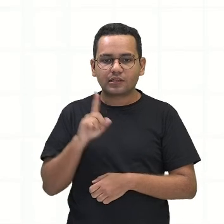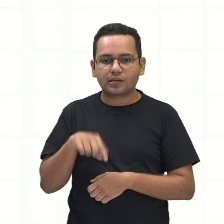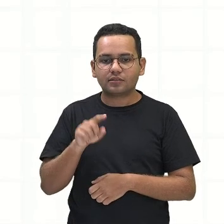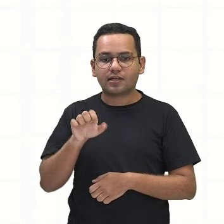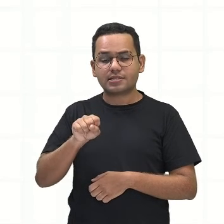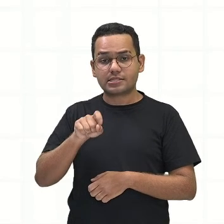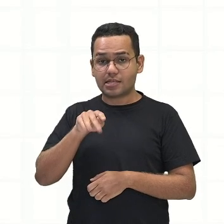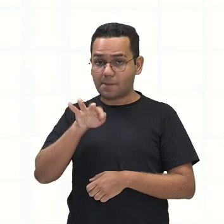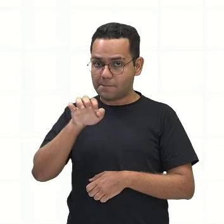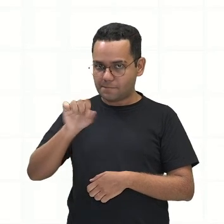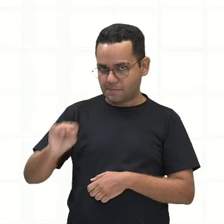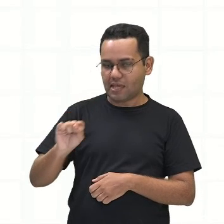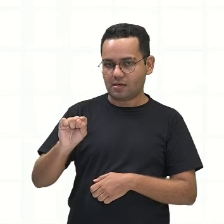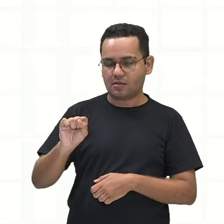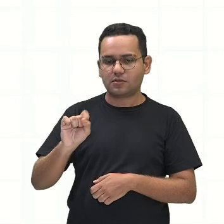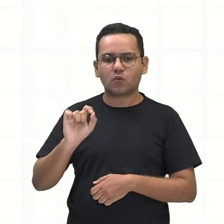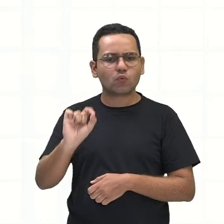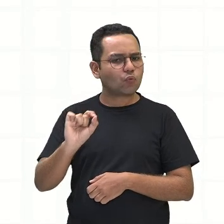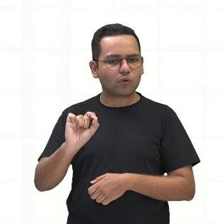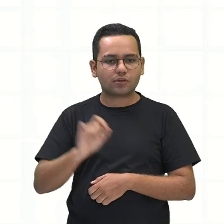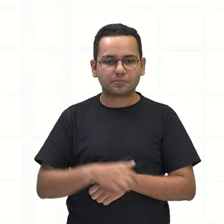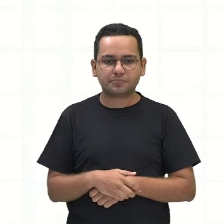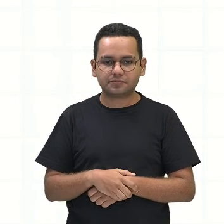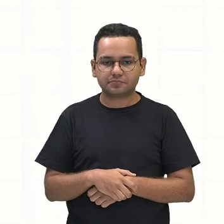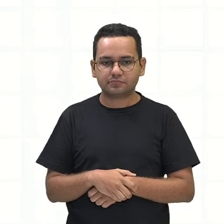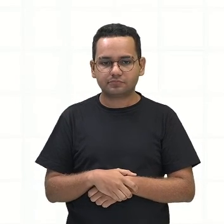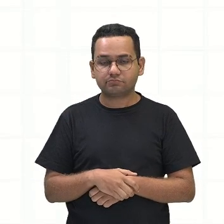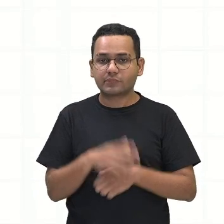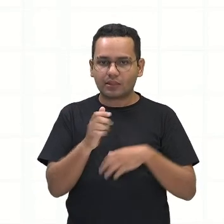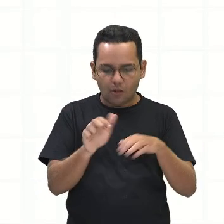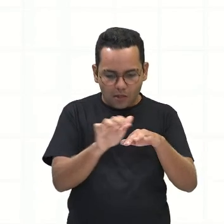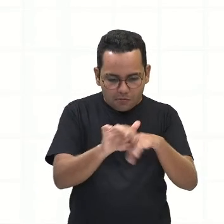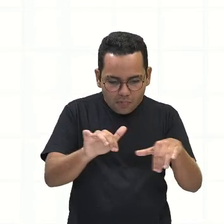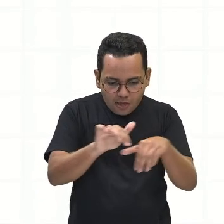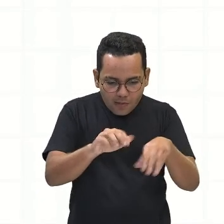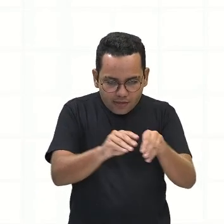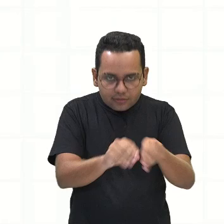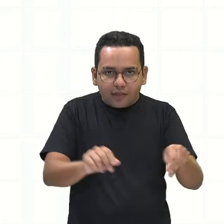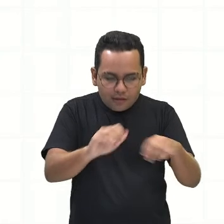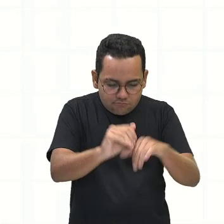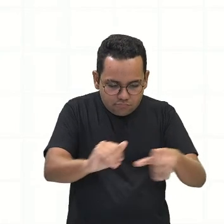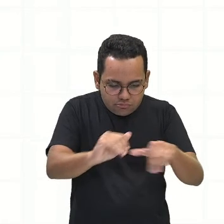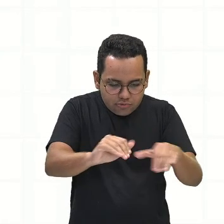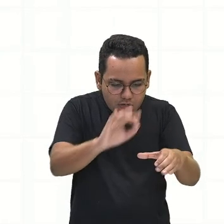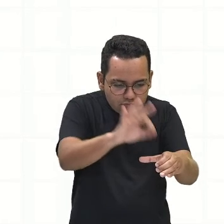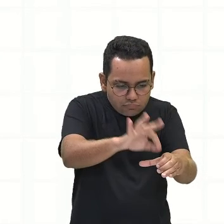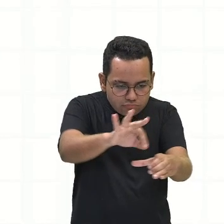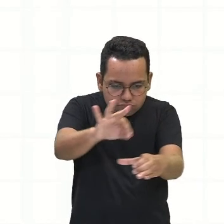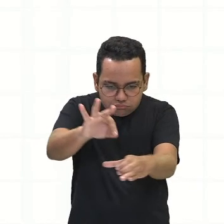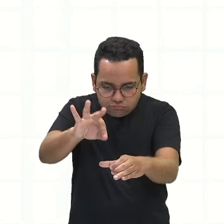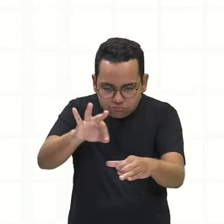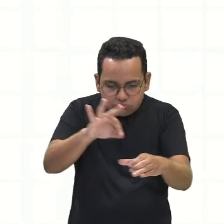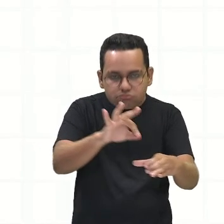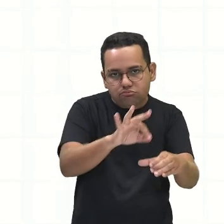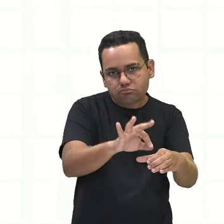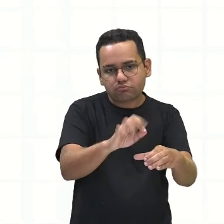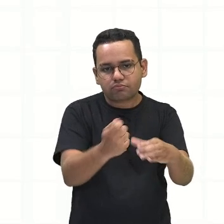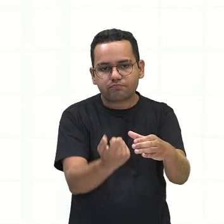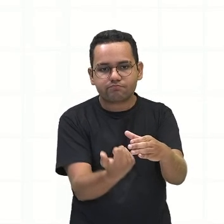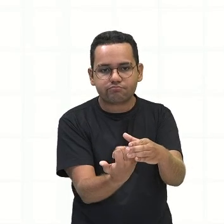das nossas frutas, o que nós fazemos? Nós plantamos essas sementes, e aí vai ocorrer também